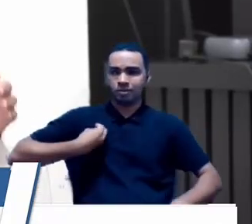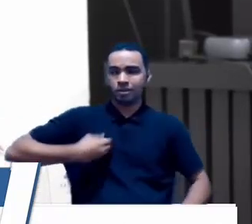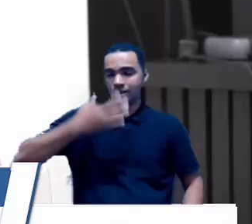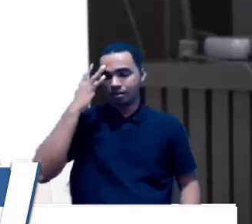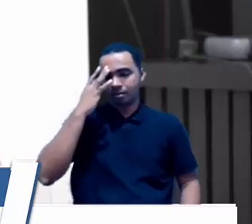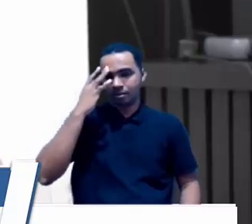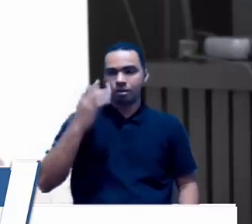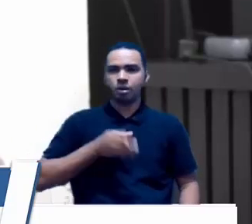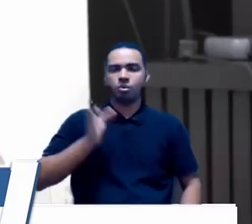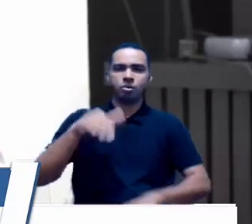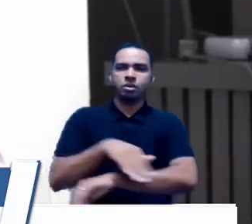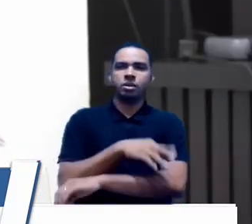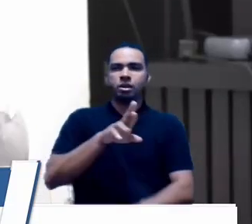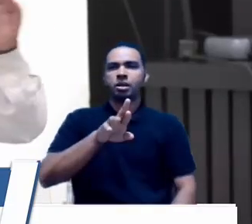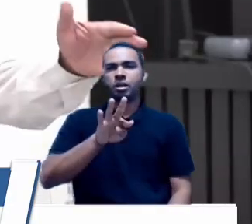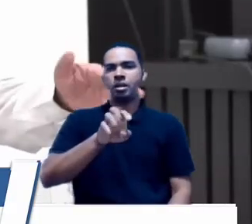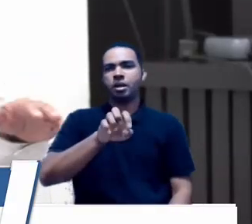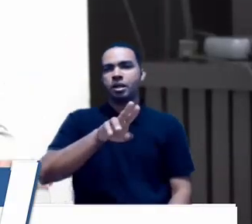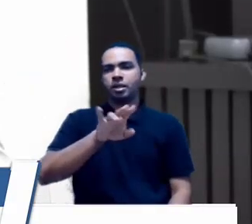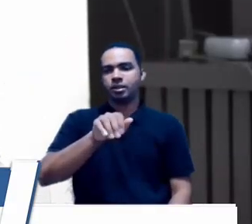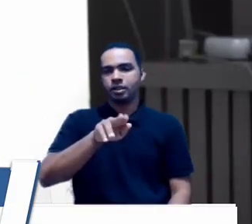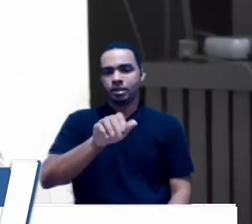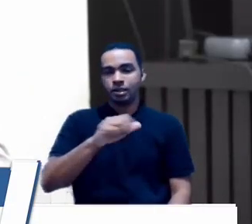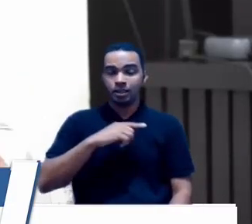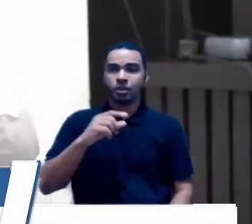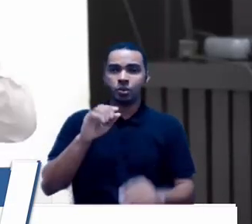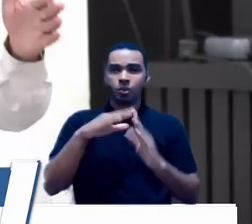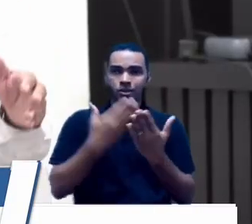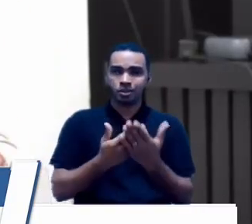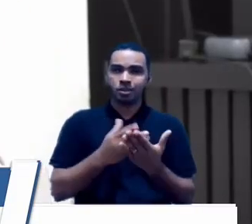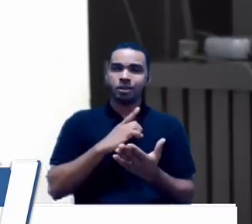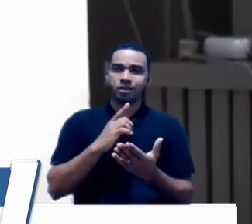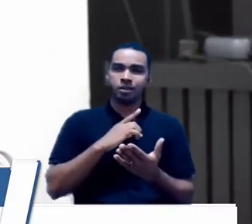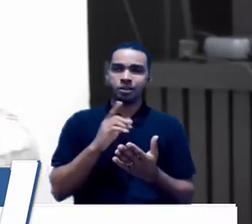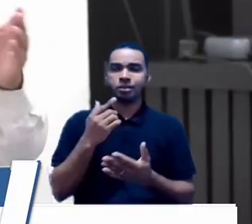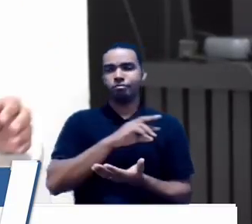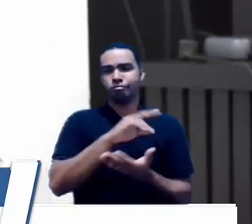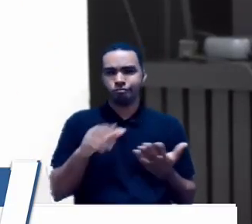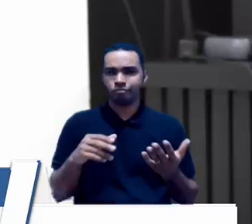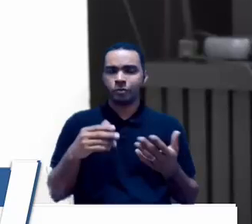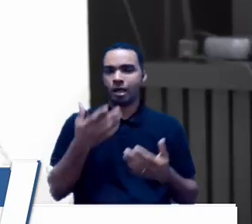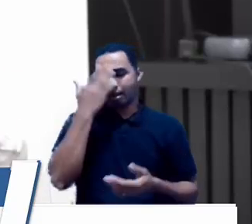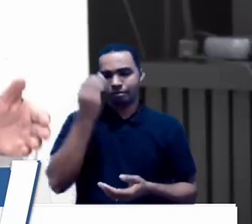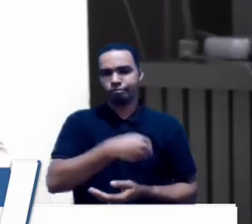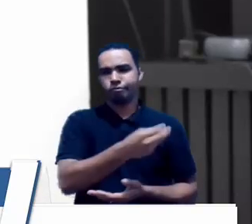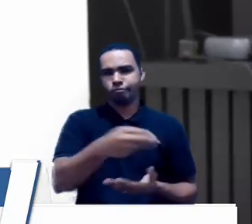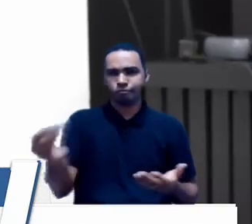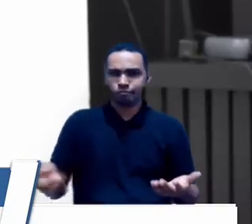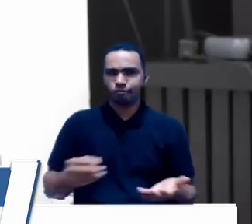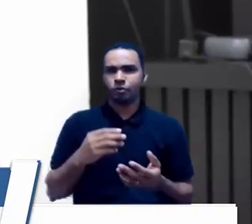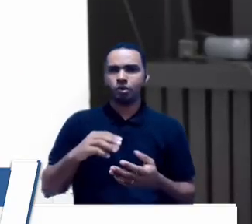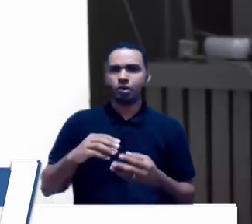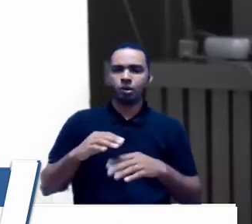Brasilândia, tem uma escola, né, e tem a Vussoroca. Então o povo vai jogando resto de couro,